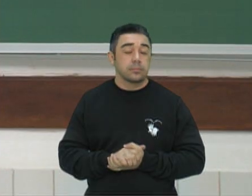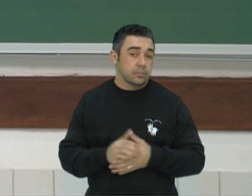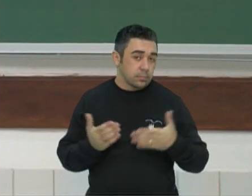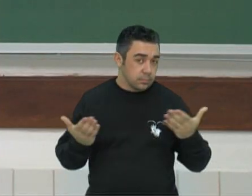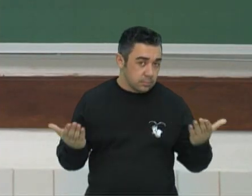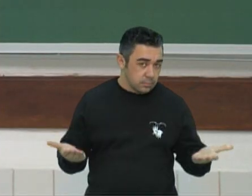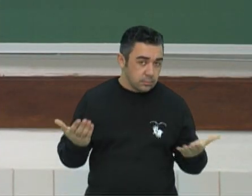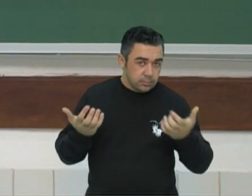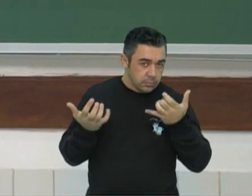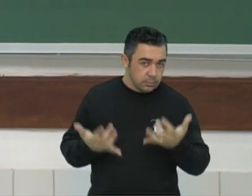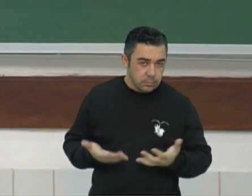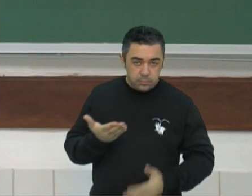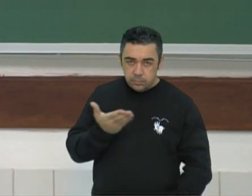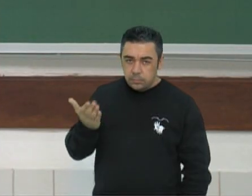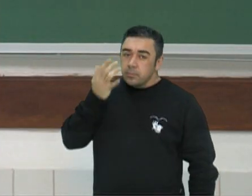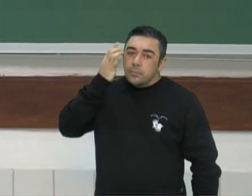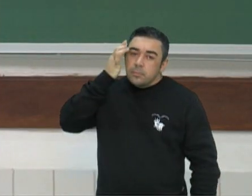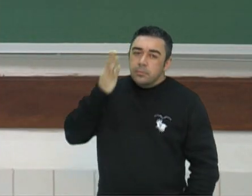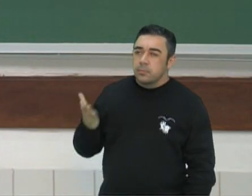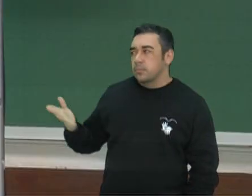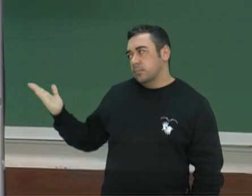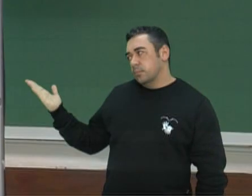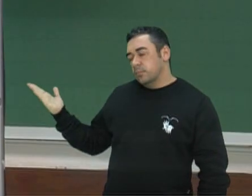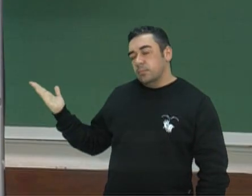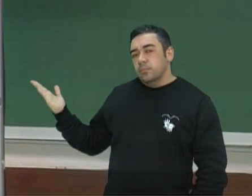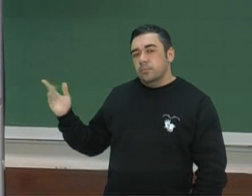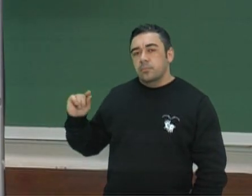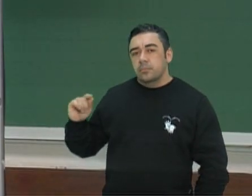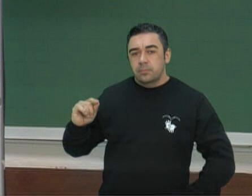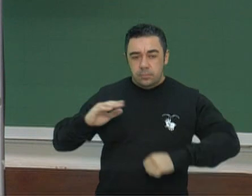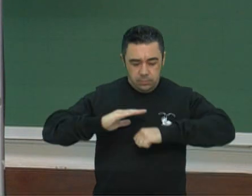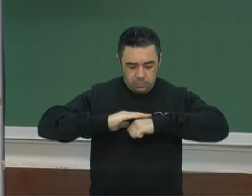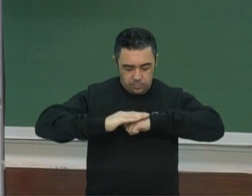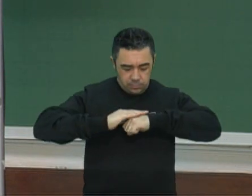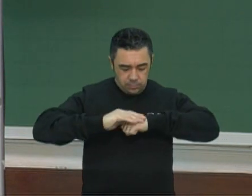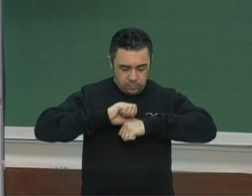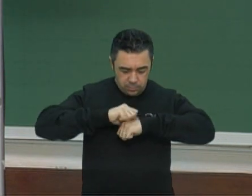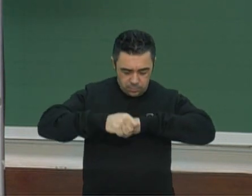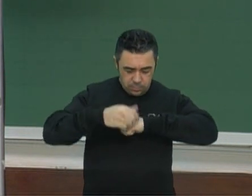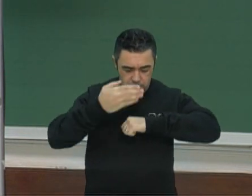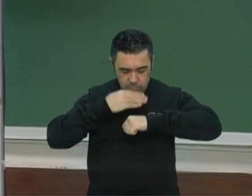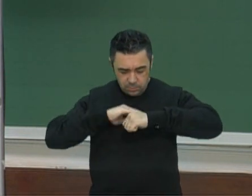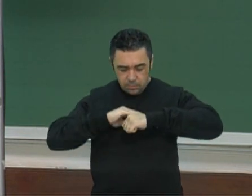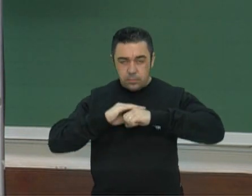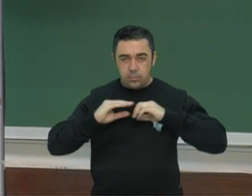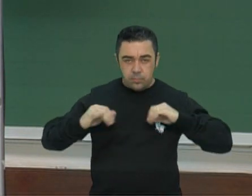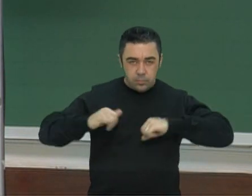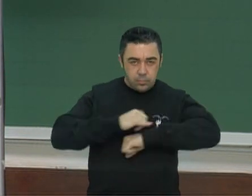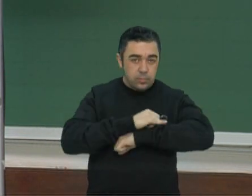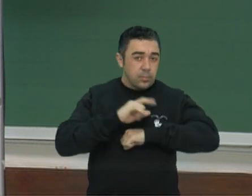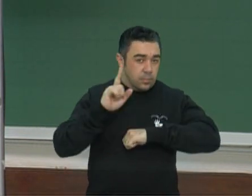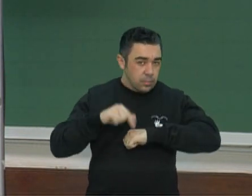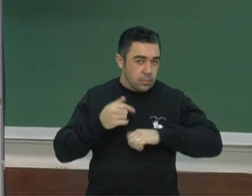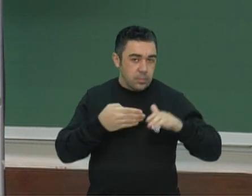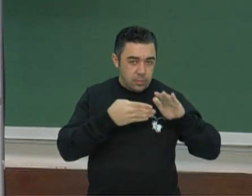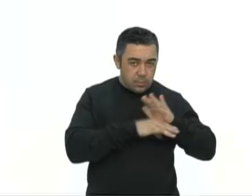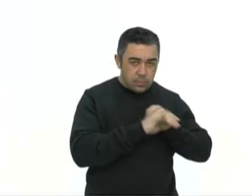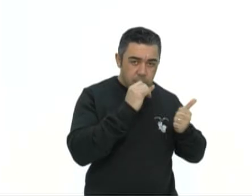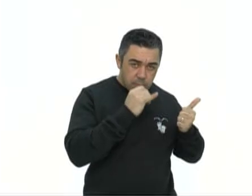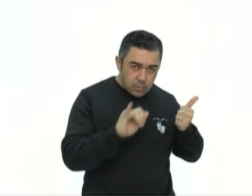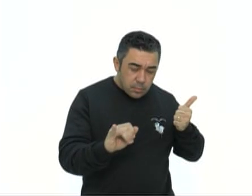Então, como eu falei para vocês, essa é bem facinho, né? Distribuição subcutânea, ou seja, abaixo da pele, função de reserva de